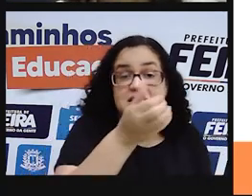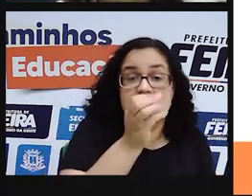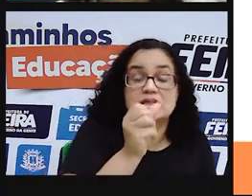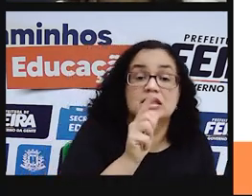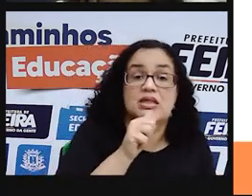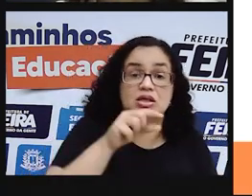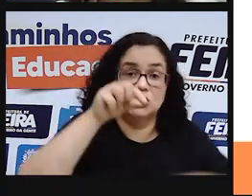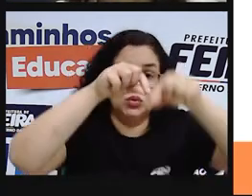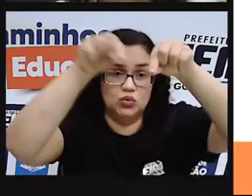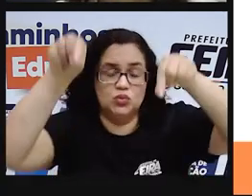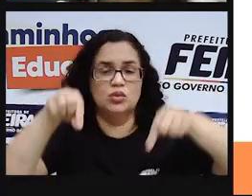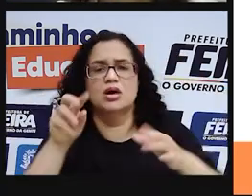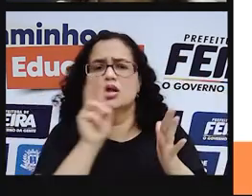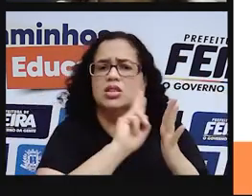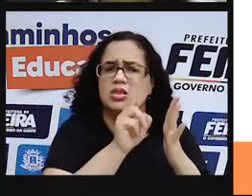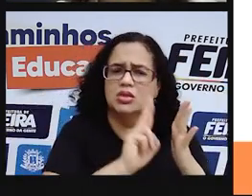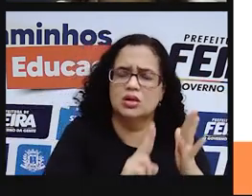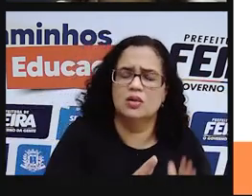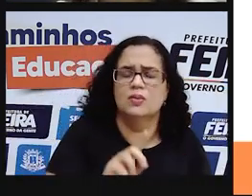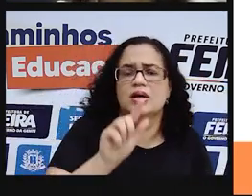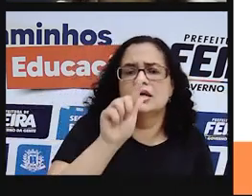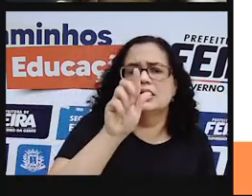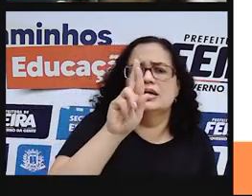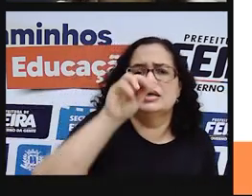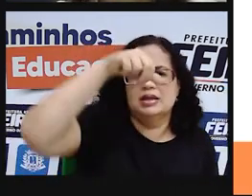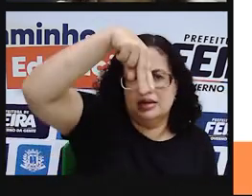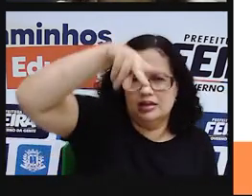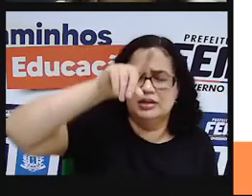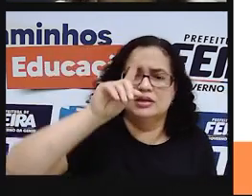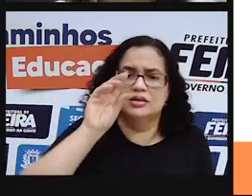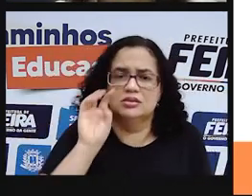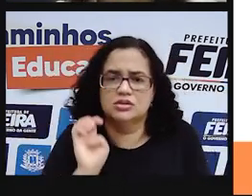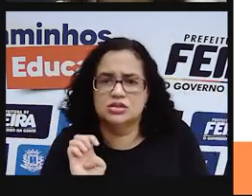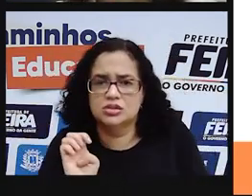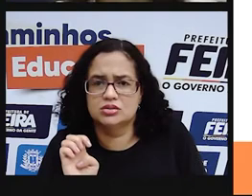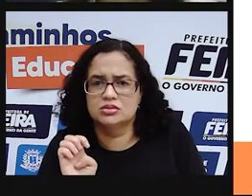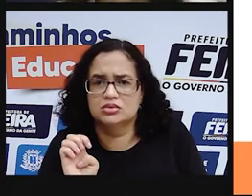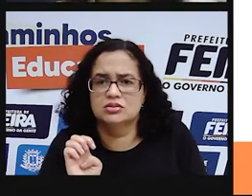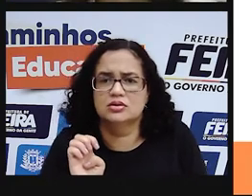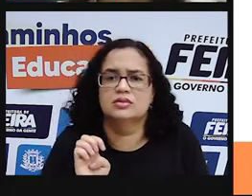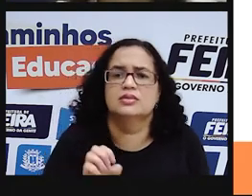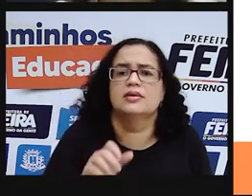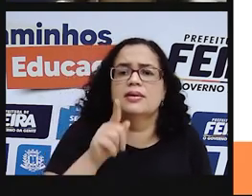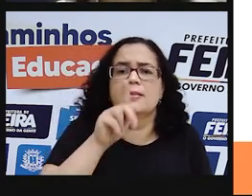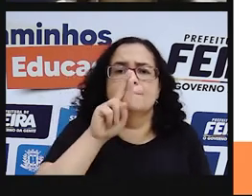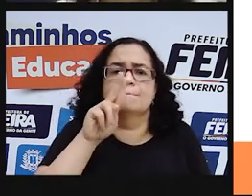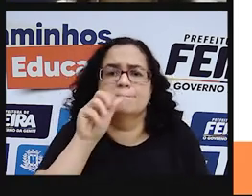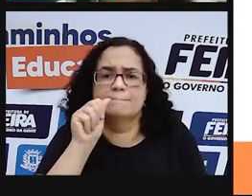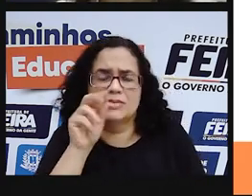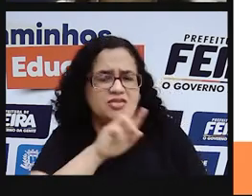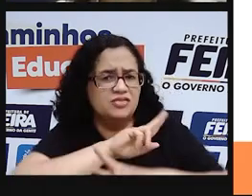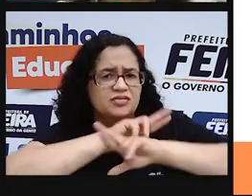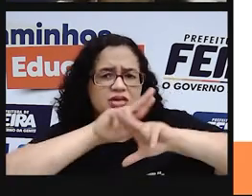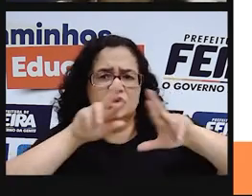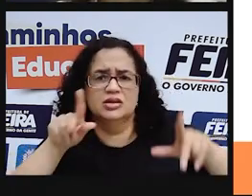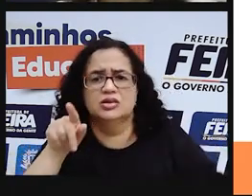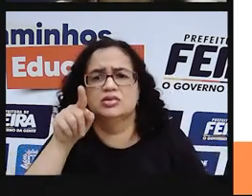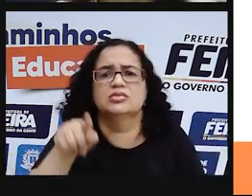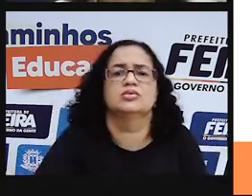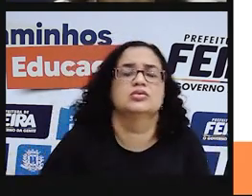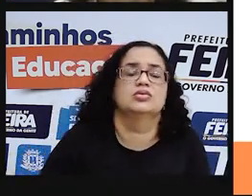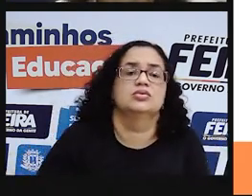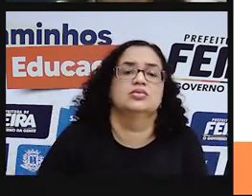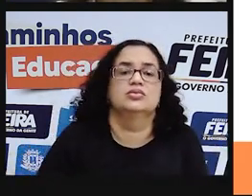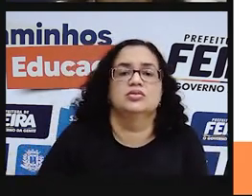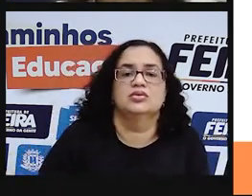cita o nome de algumas né Lagoa Grande mentes Mangabeira a lagoa do prato raso água Subaé lagoa do